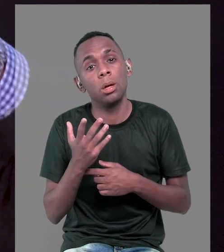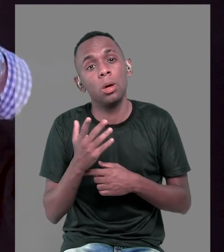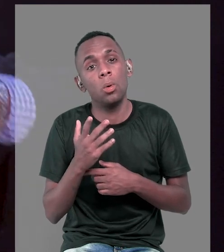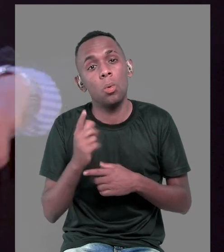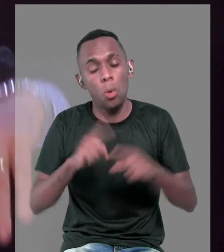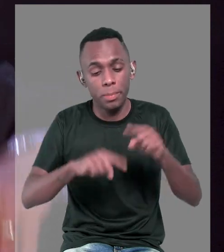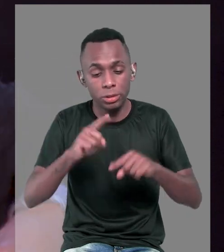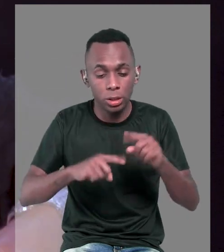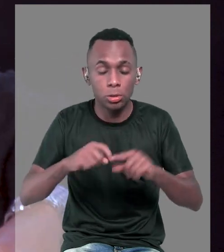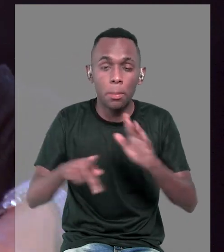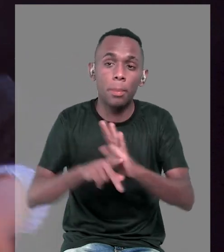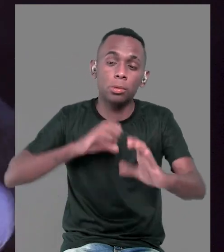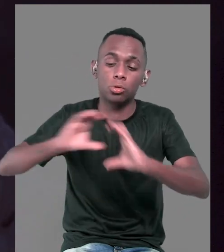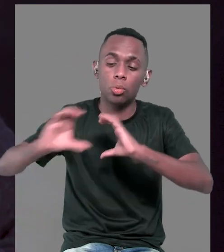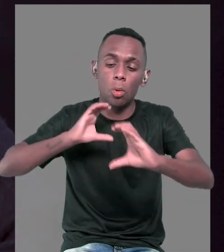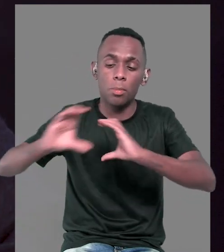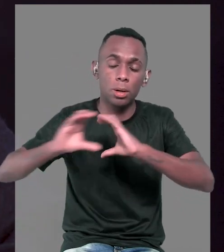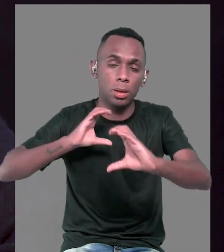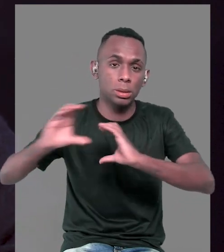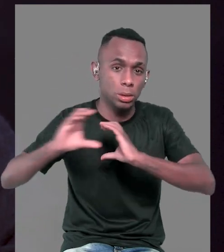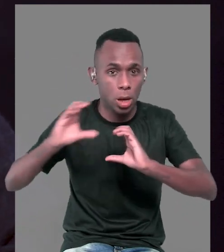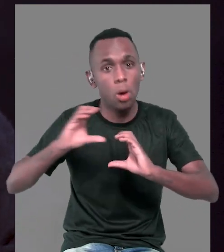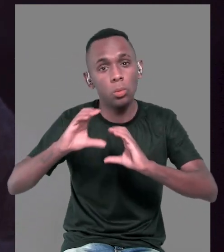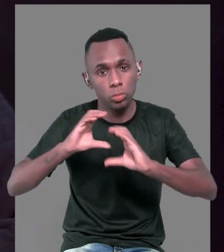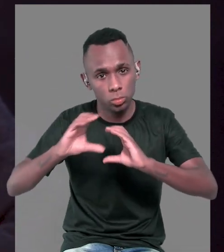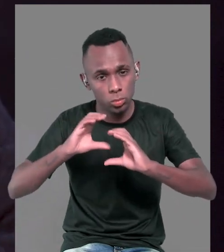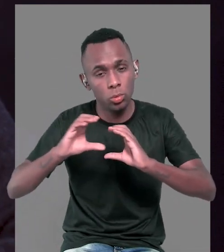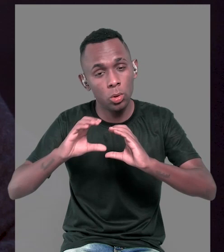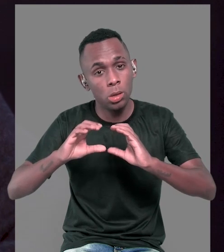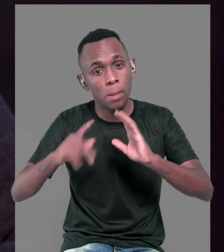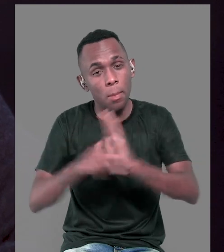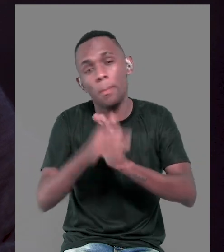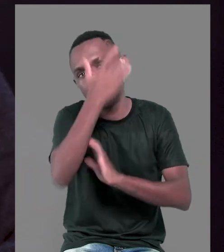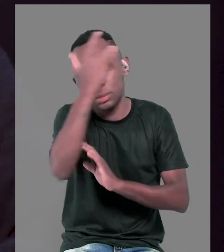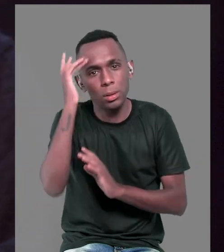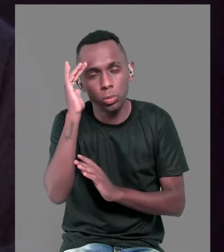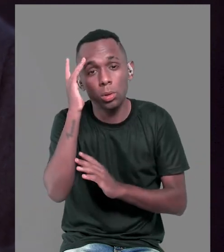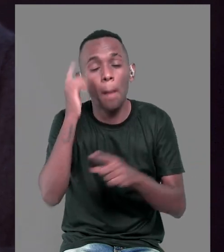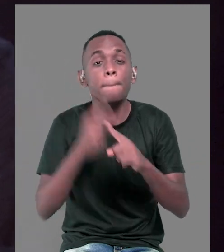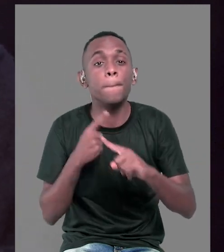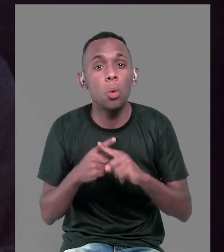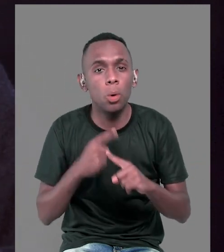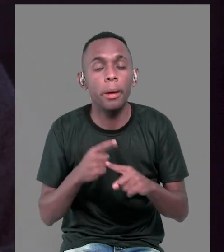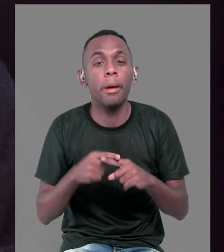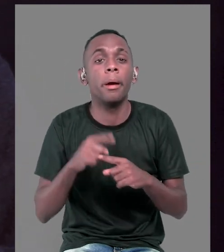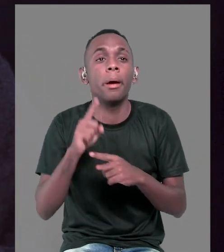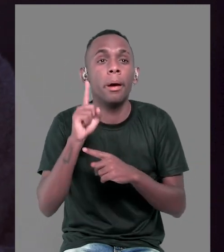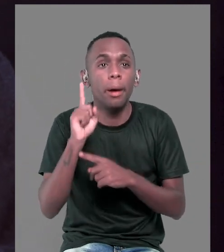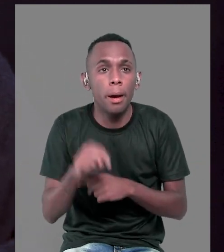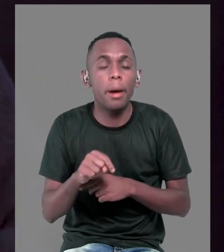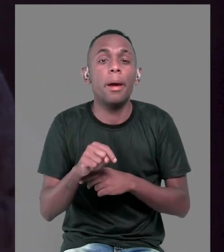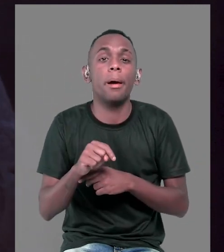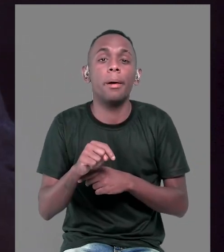técnica que entra na comunicação entre as pessoas. Porque isso é exatamente o triunfo da